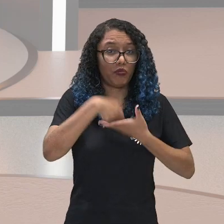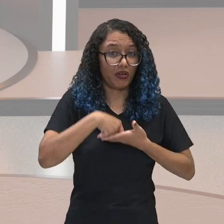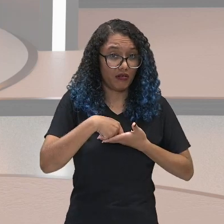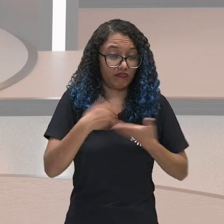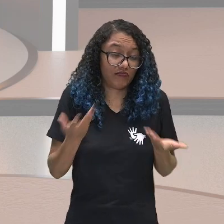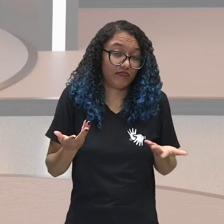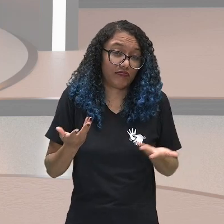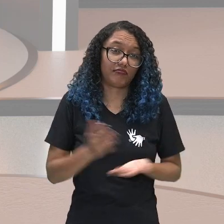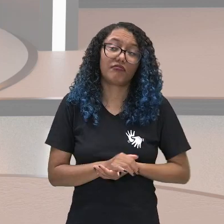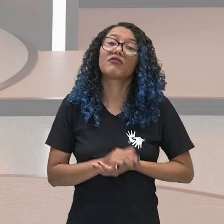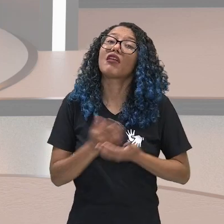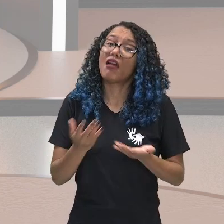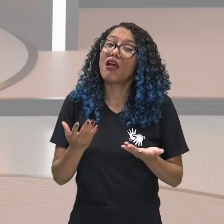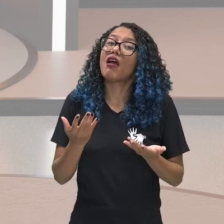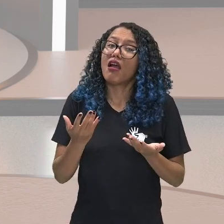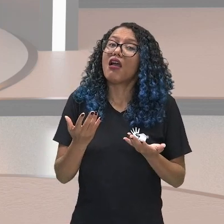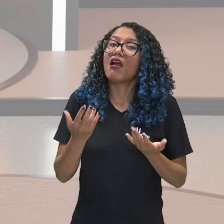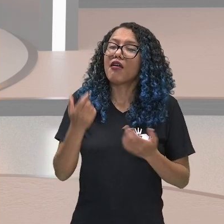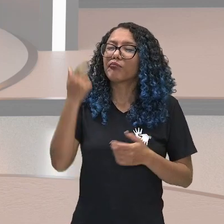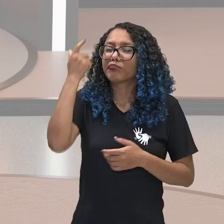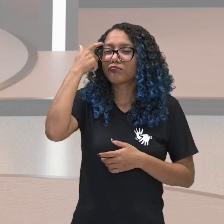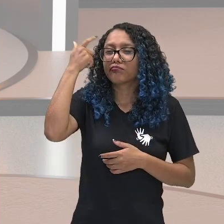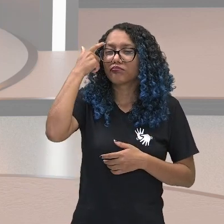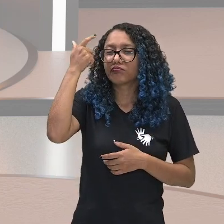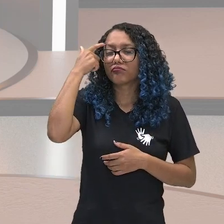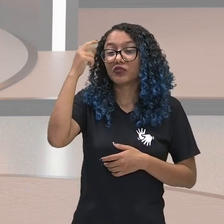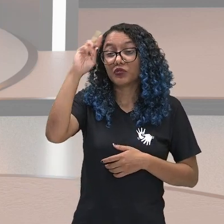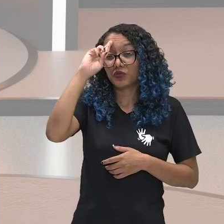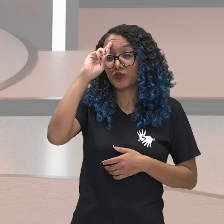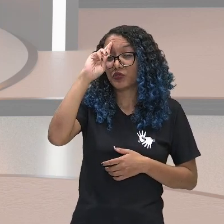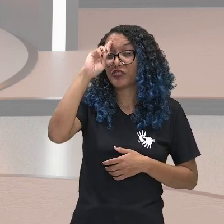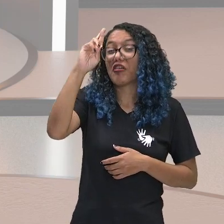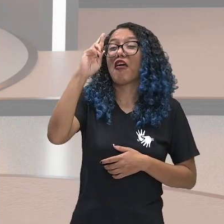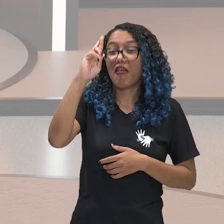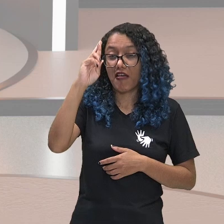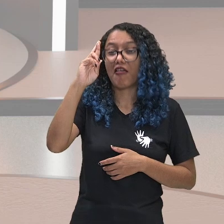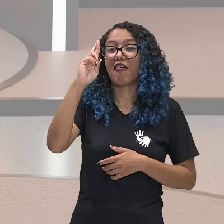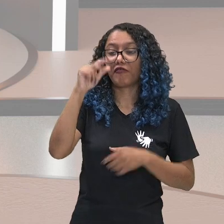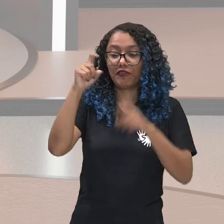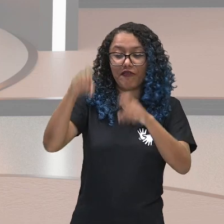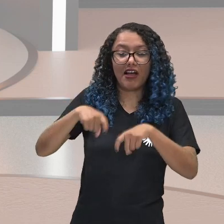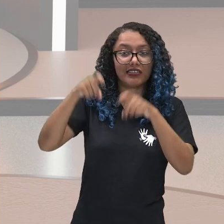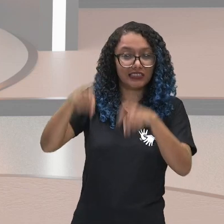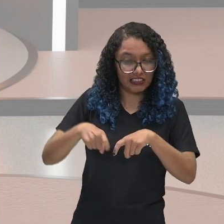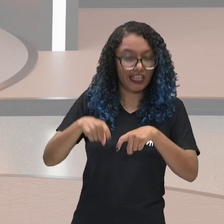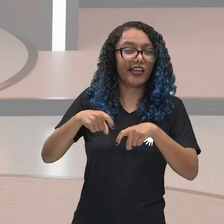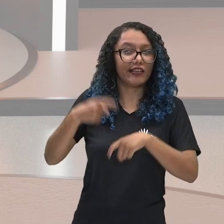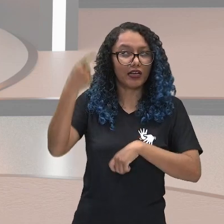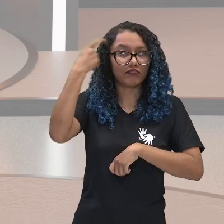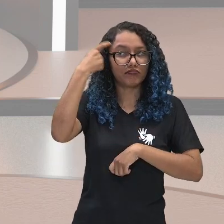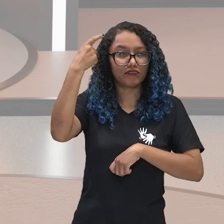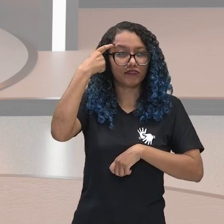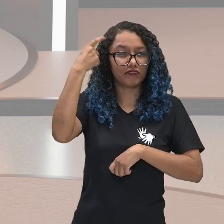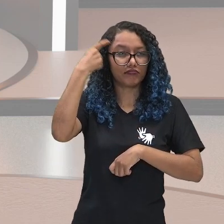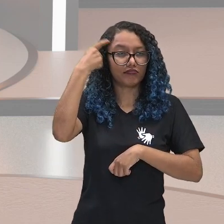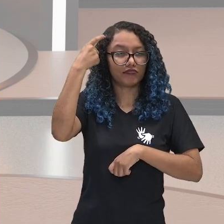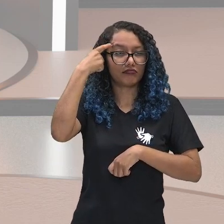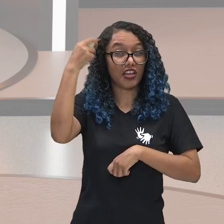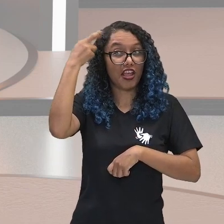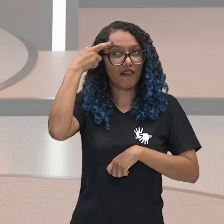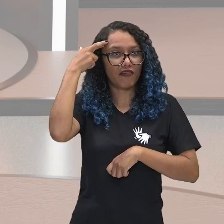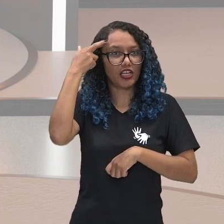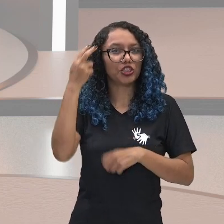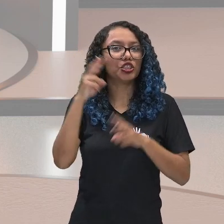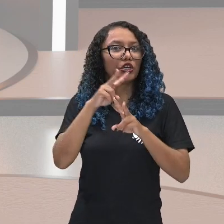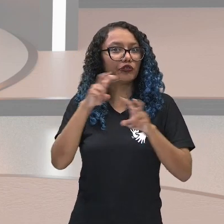né, questões que eram levantadas principalmente pelos grandes fazendeiros, né, que tinham, então, uma mão de obra importante,